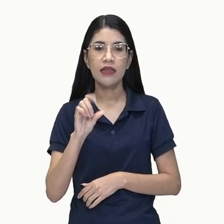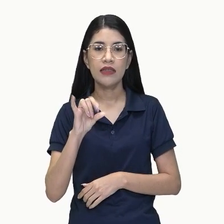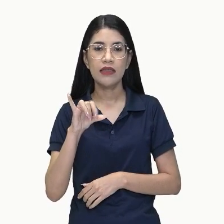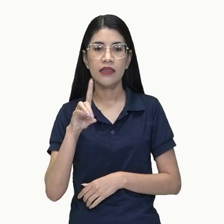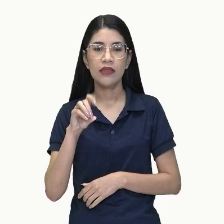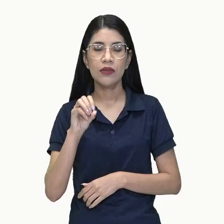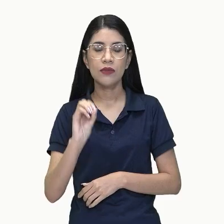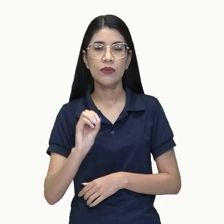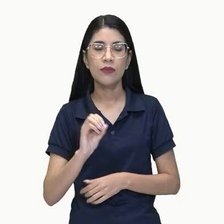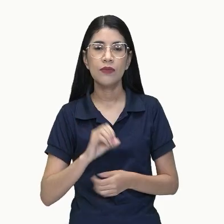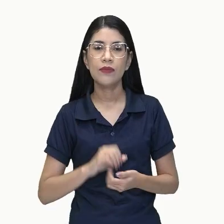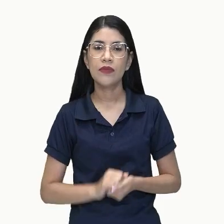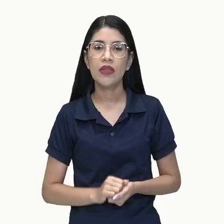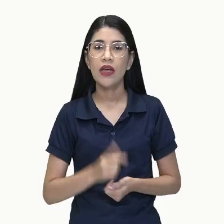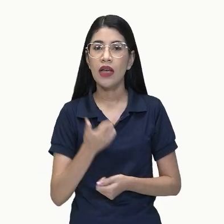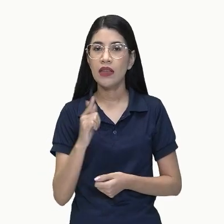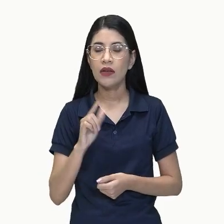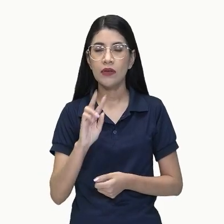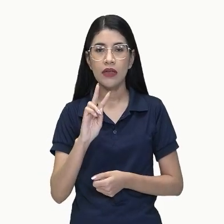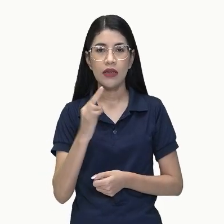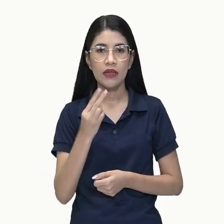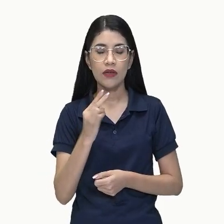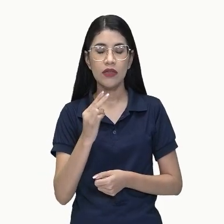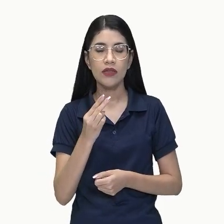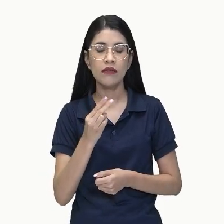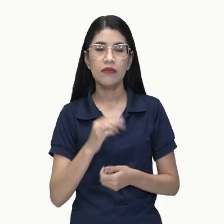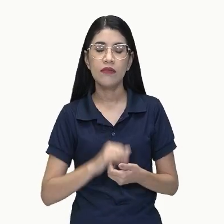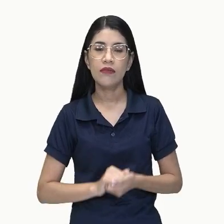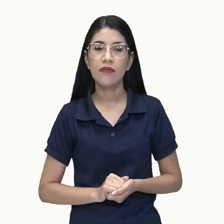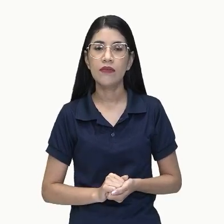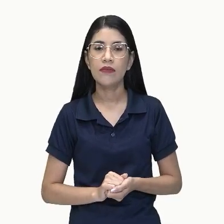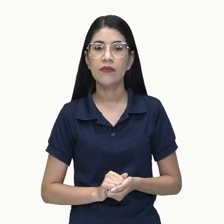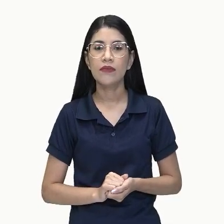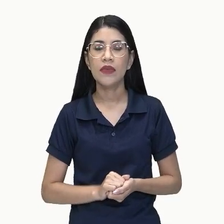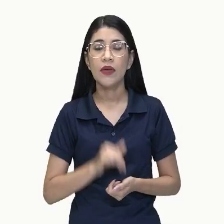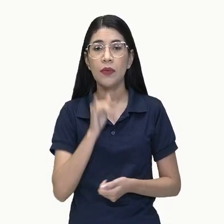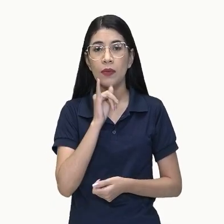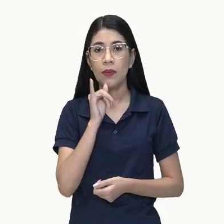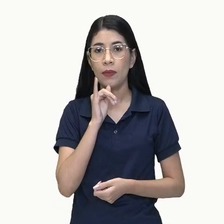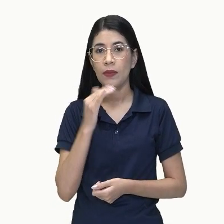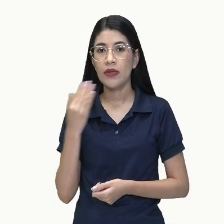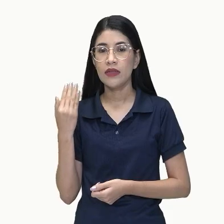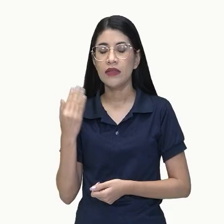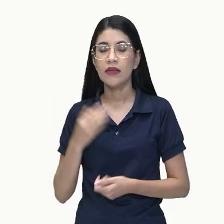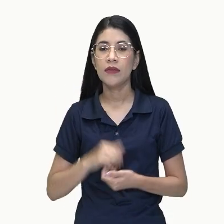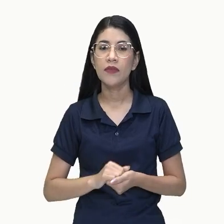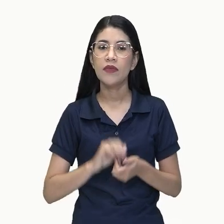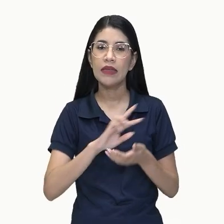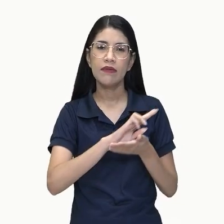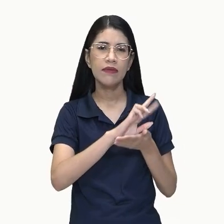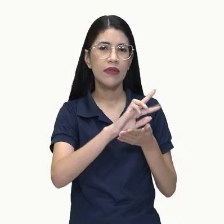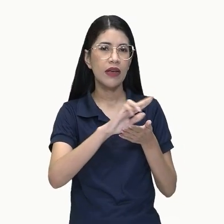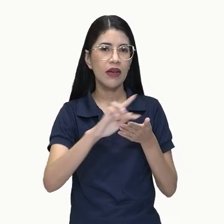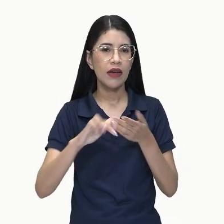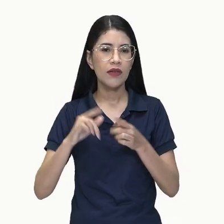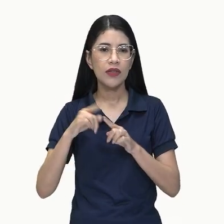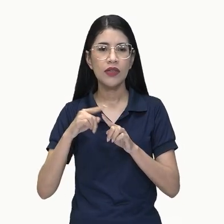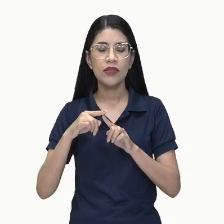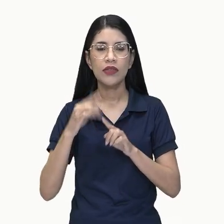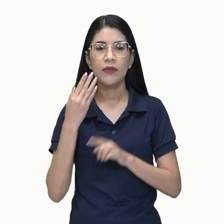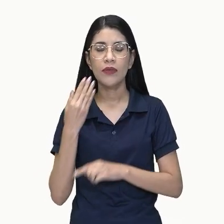Não apresenta oxigênio na sua composição. E aqui nós temos vários exemplos,